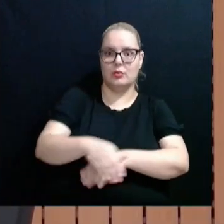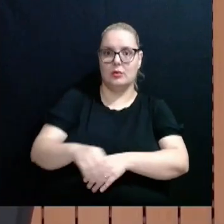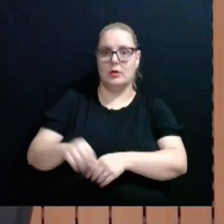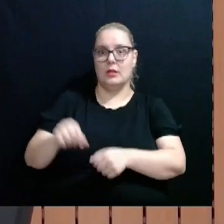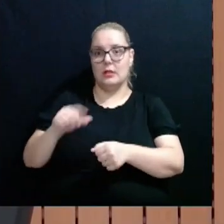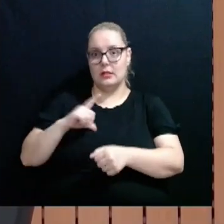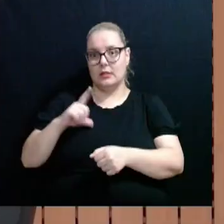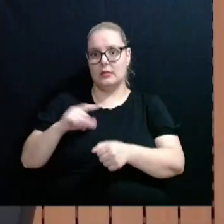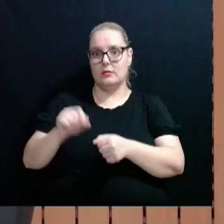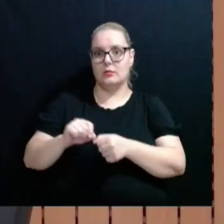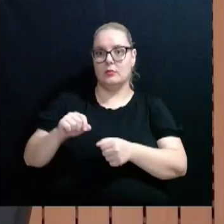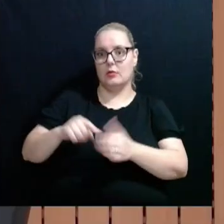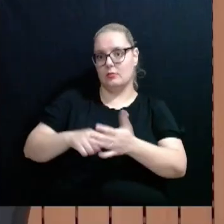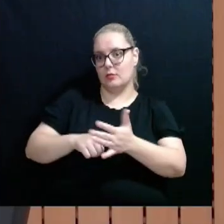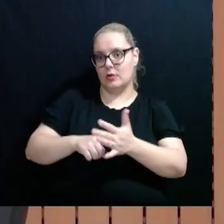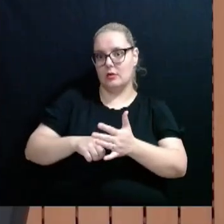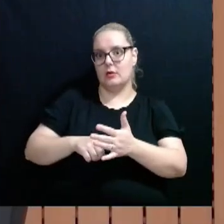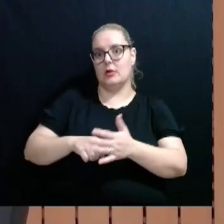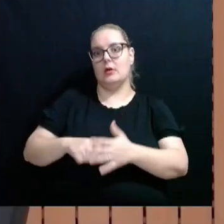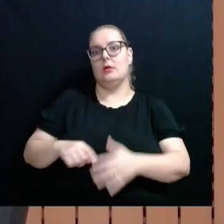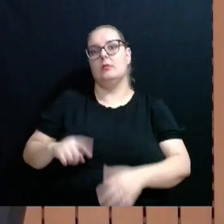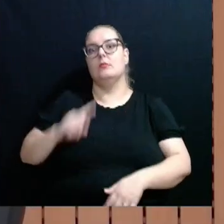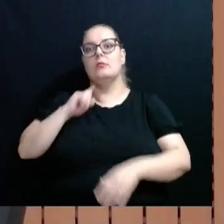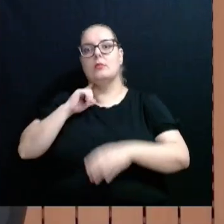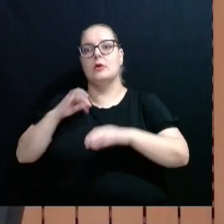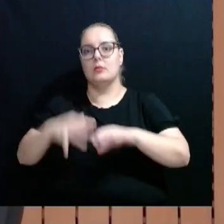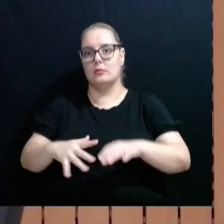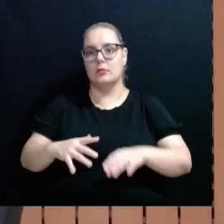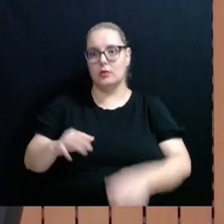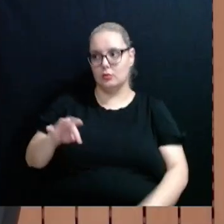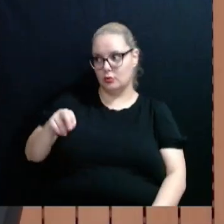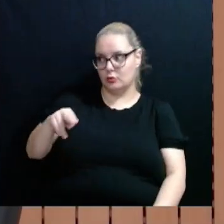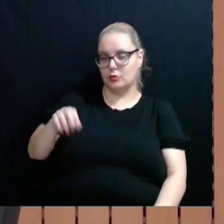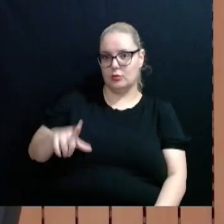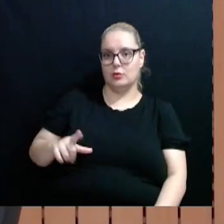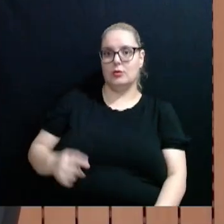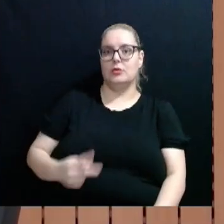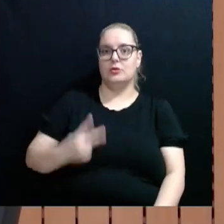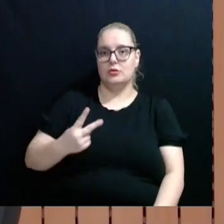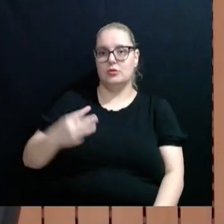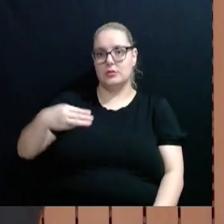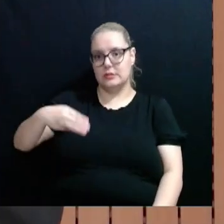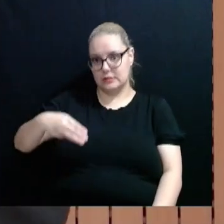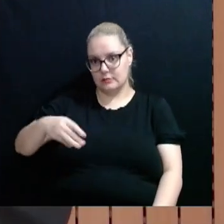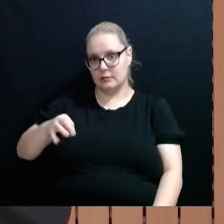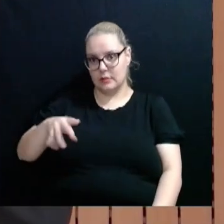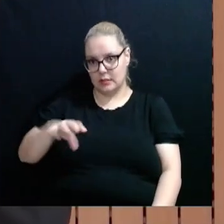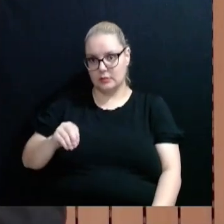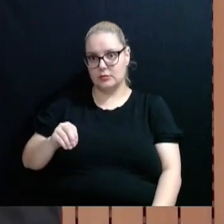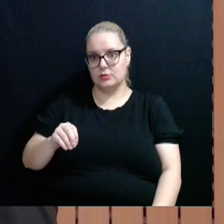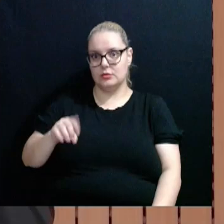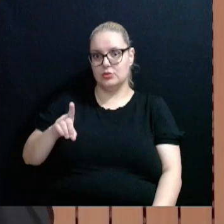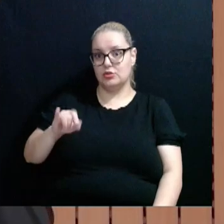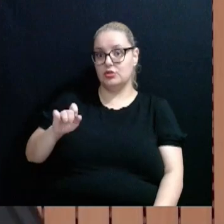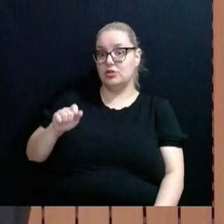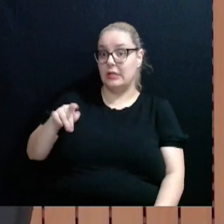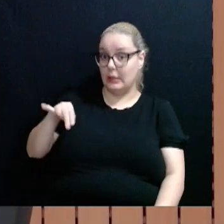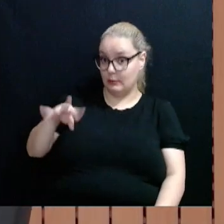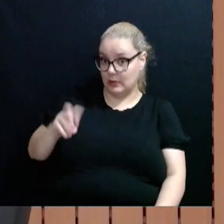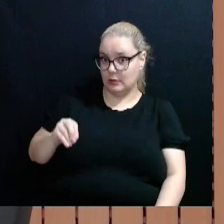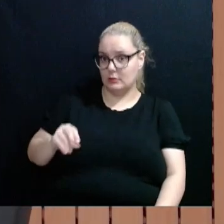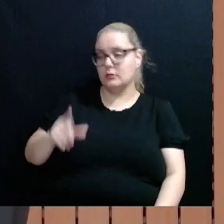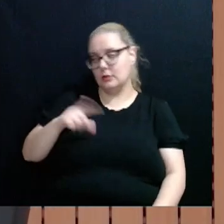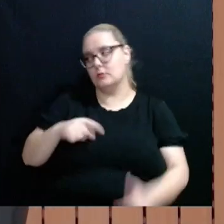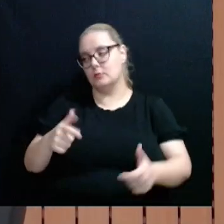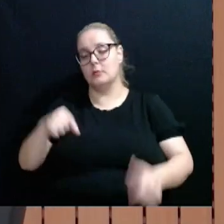o esgoto até 2 metros de diâmetro. Nós temos maiores, mas aqui no Brasil